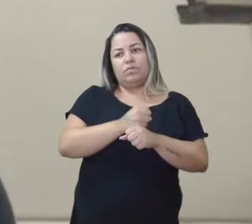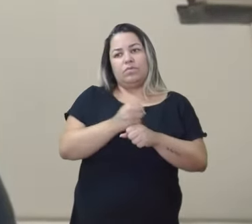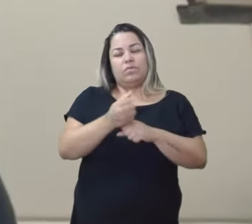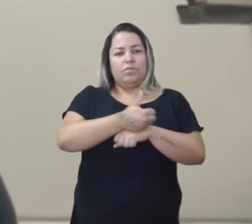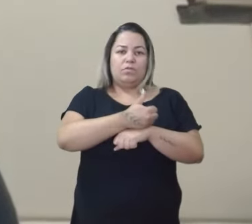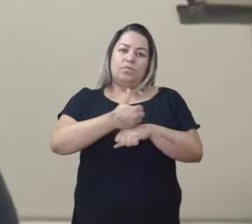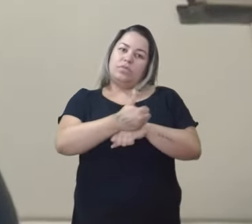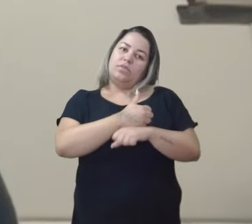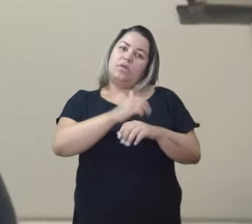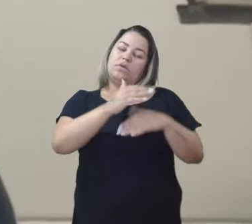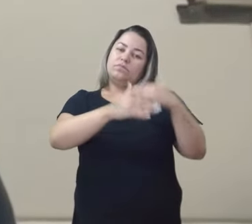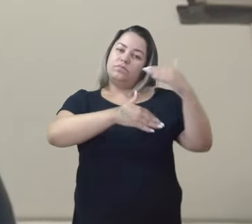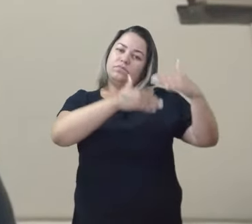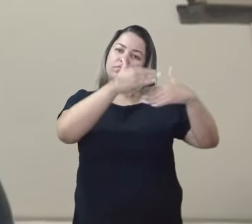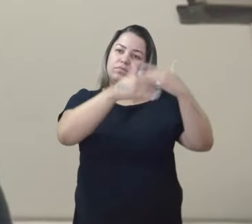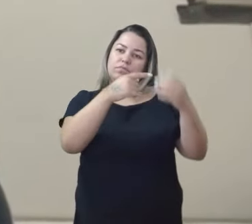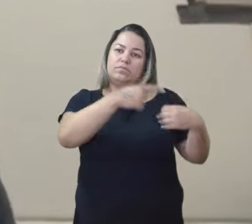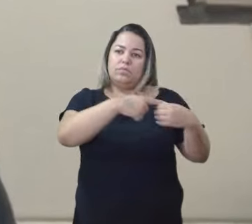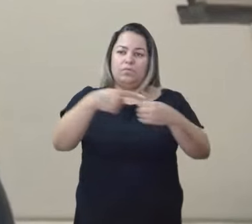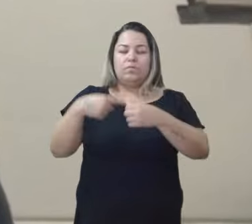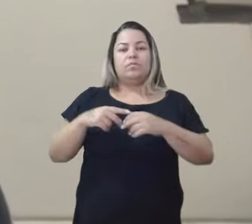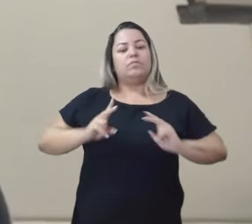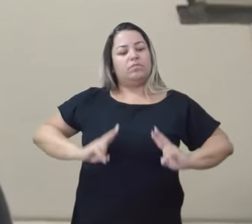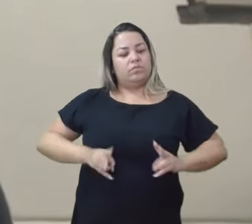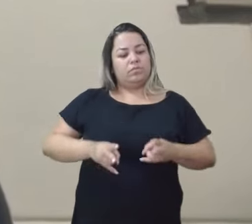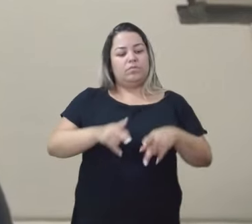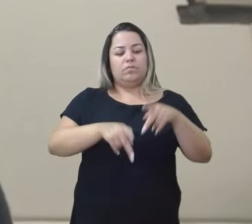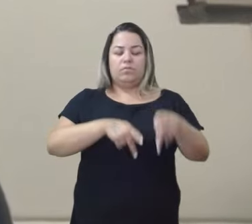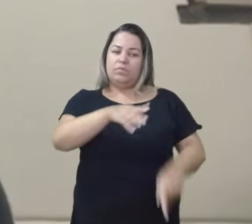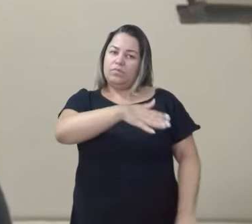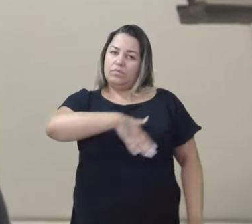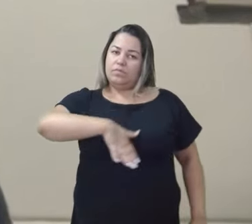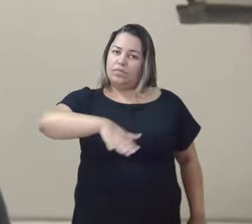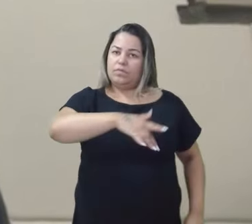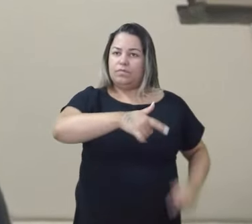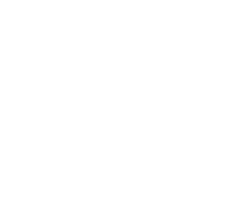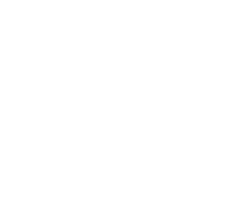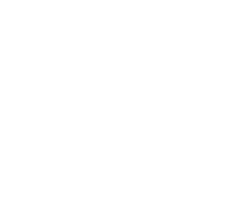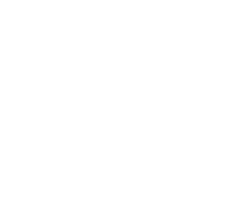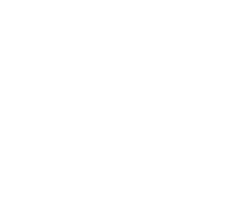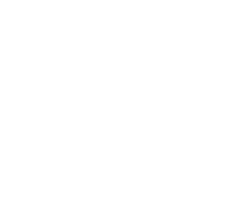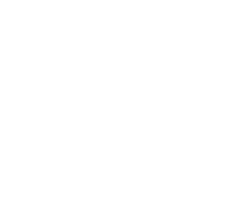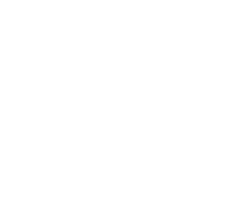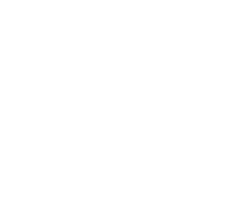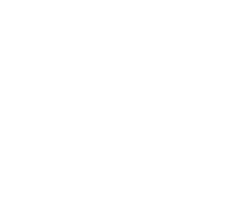melhor desenvolvimento da cidade, ouvindo sempre o povo e trabalhando pelo povo.